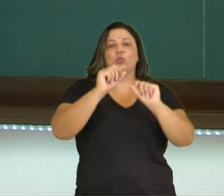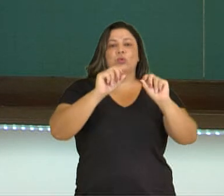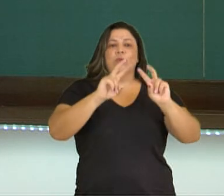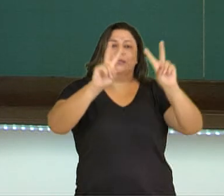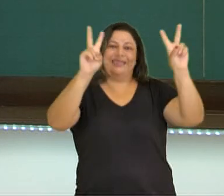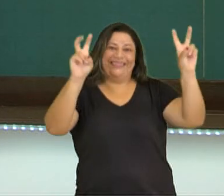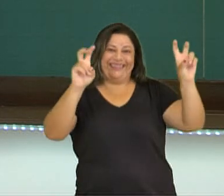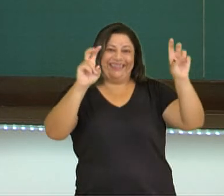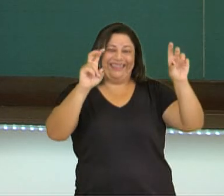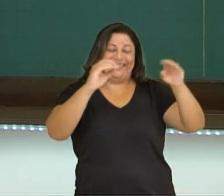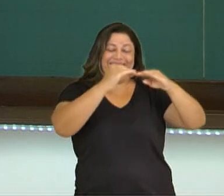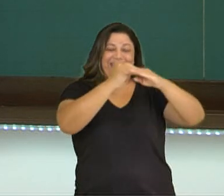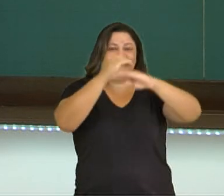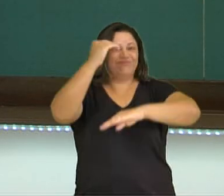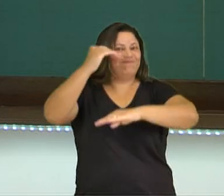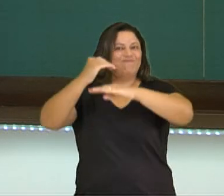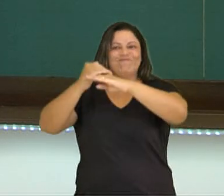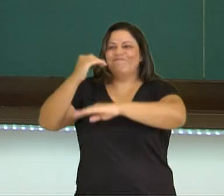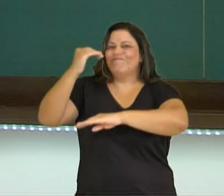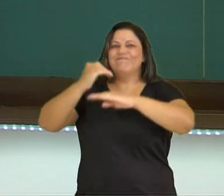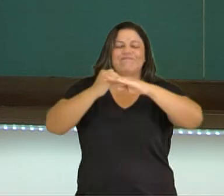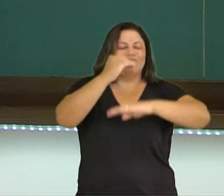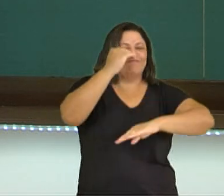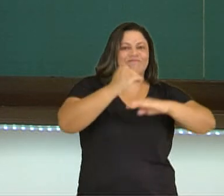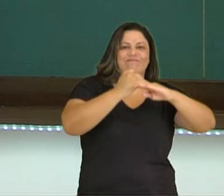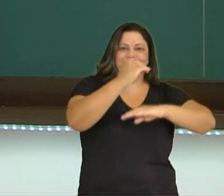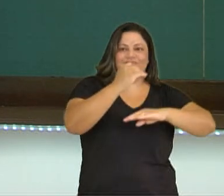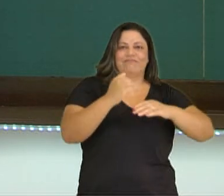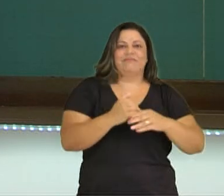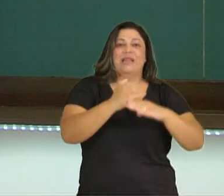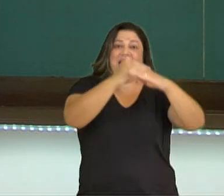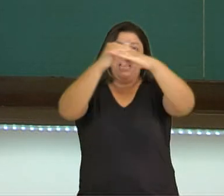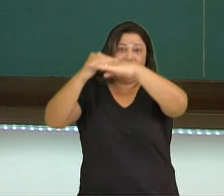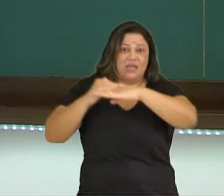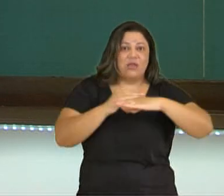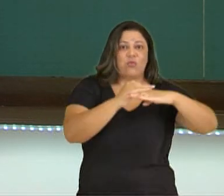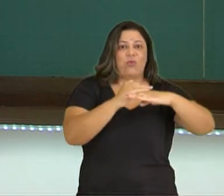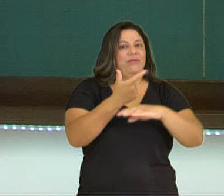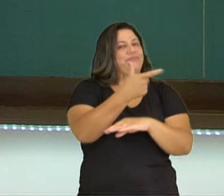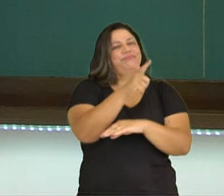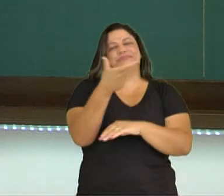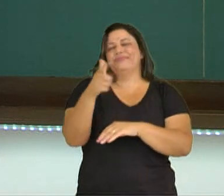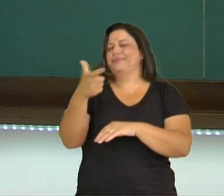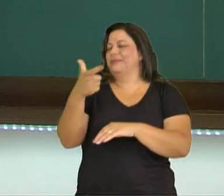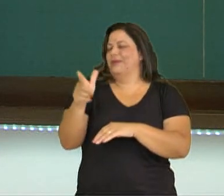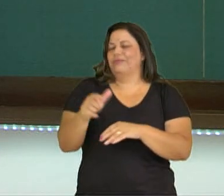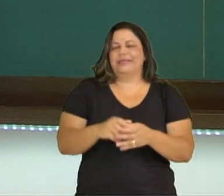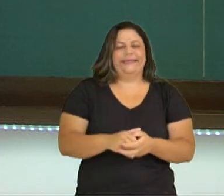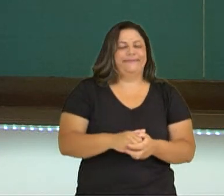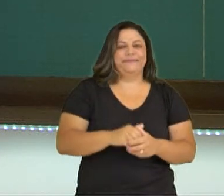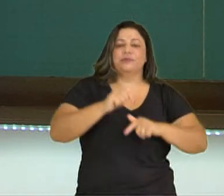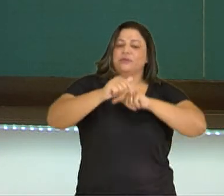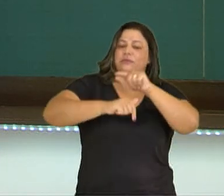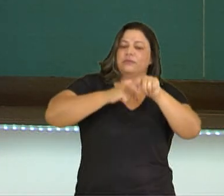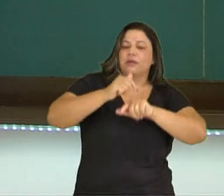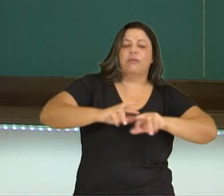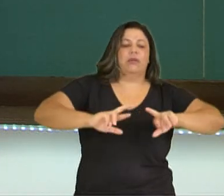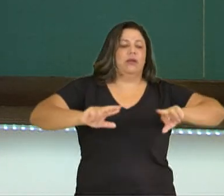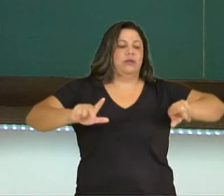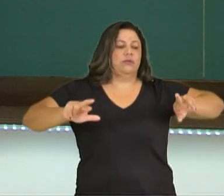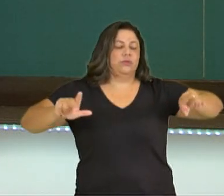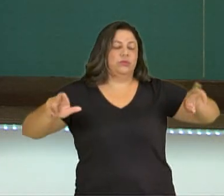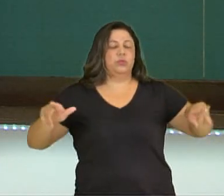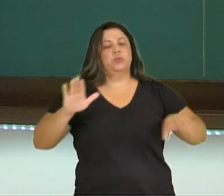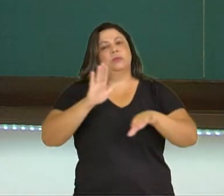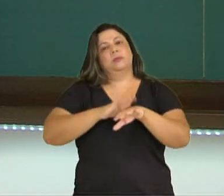mundo igual, por isso eu uso a palavra desigualdade, porque as pessoas desenvolvem trabalhos diferentes e mais que